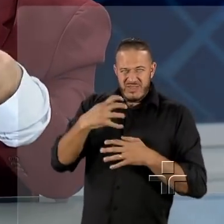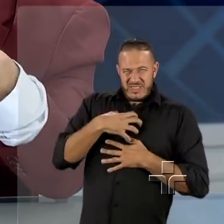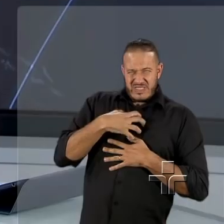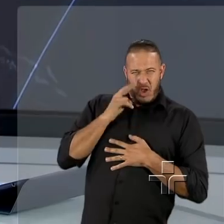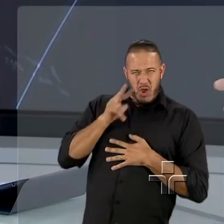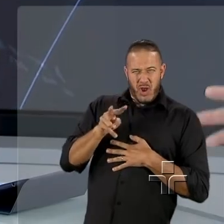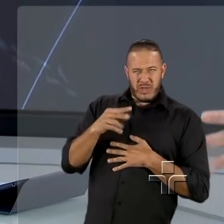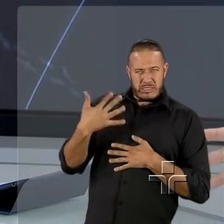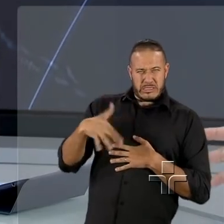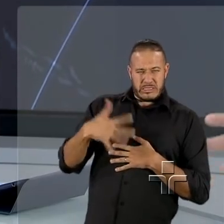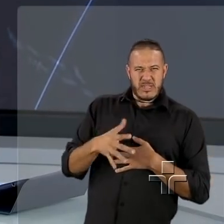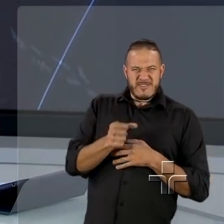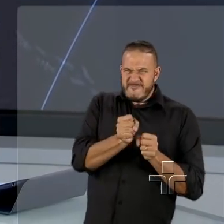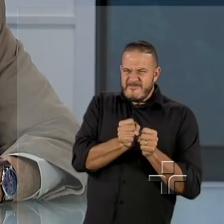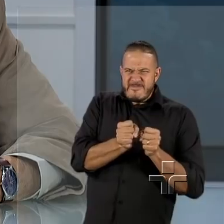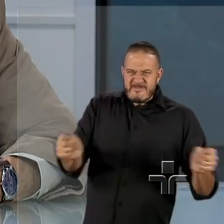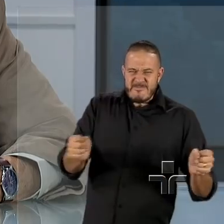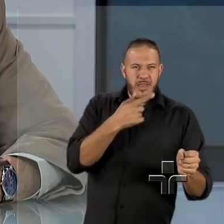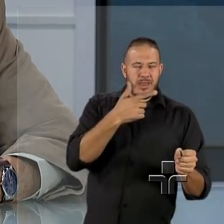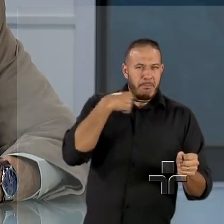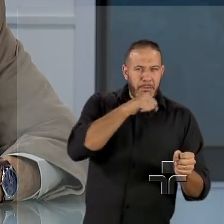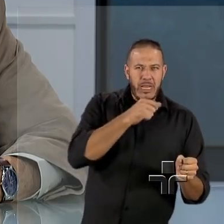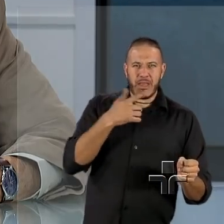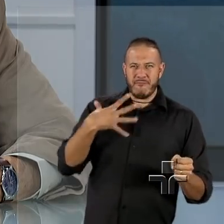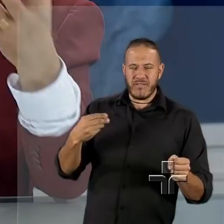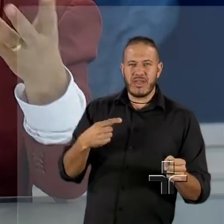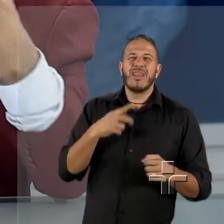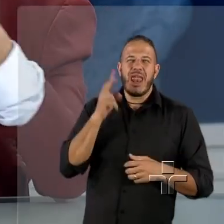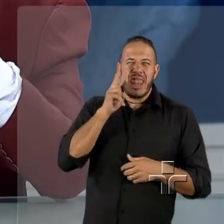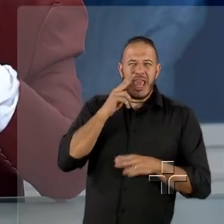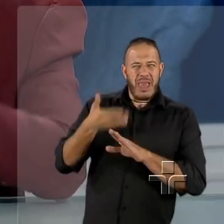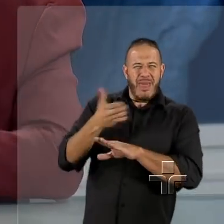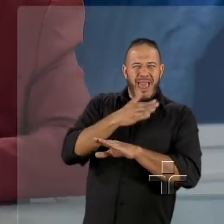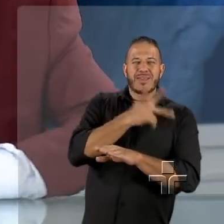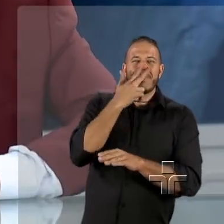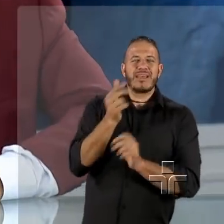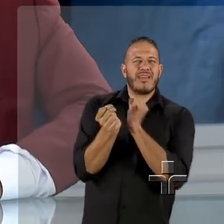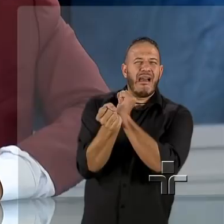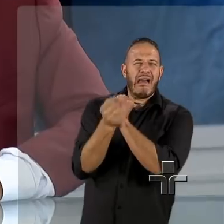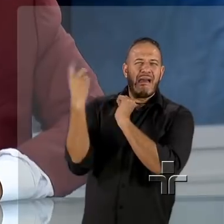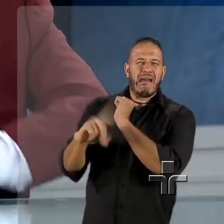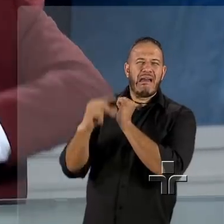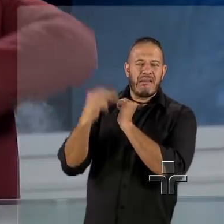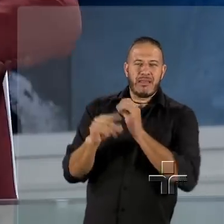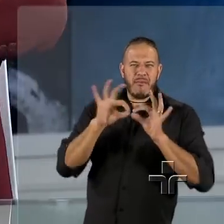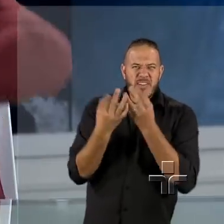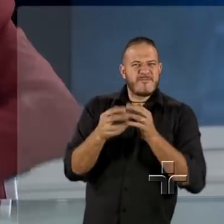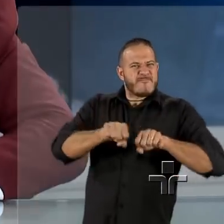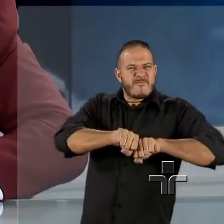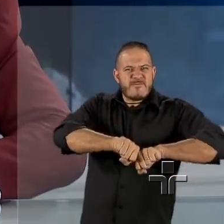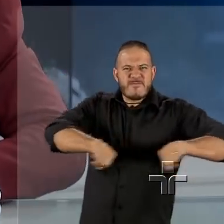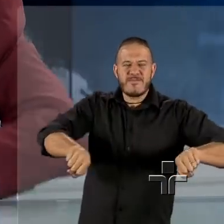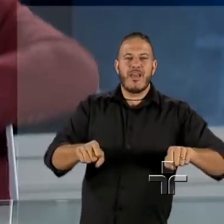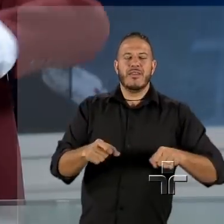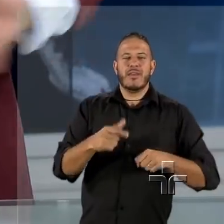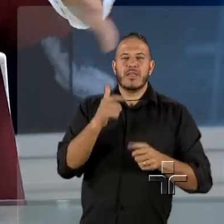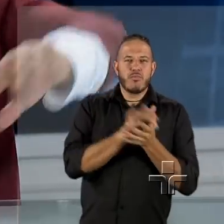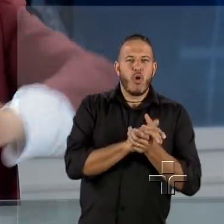pessoas enfrentam vários riscos que só aumentam, dificuldades que são impostas. Por que ainda existe